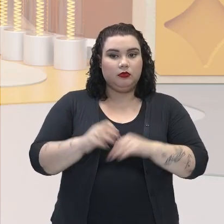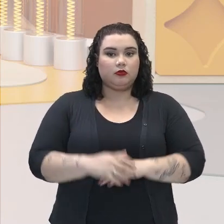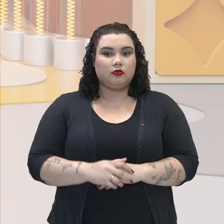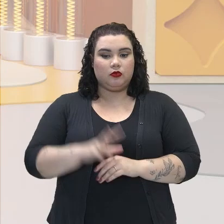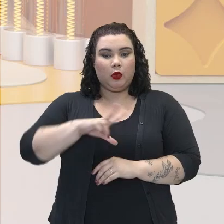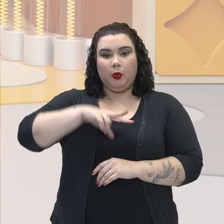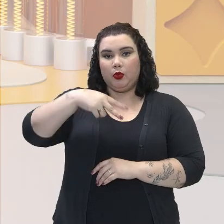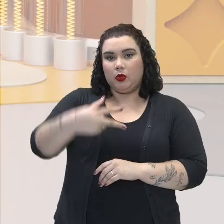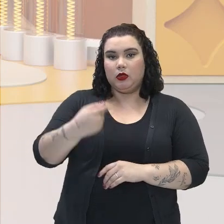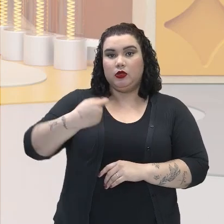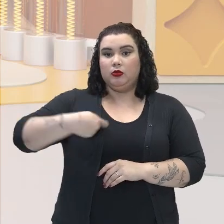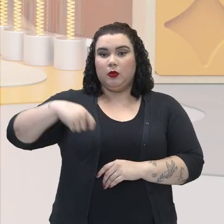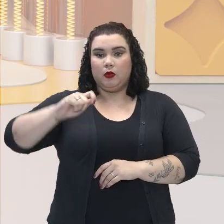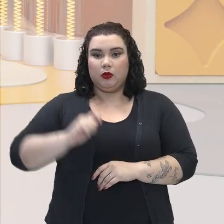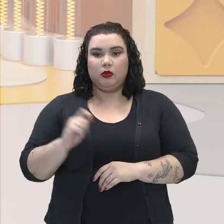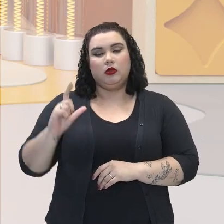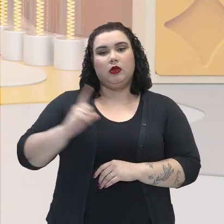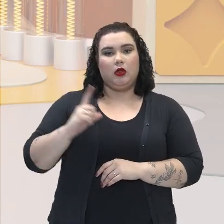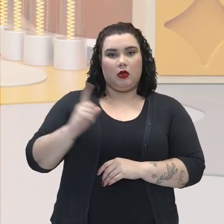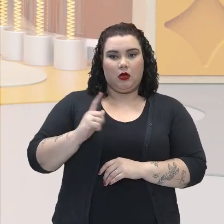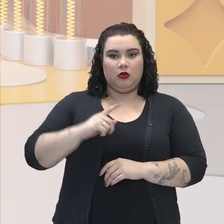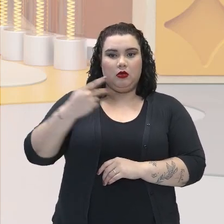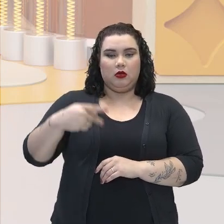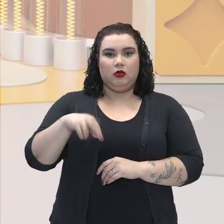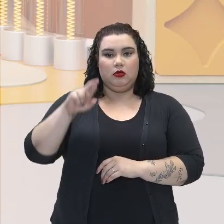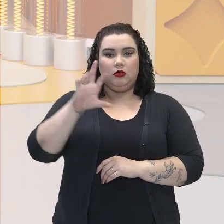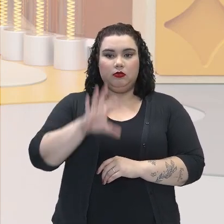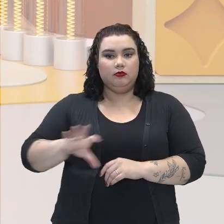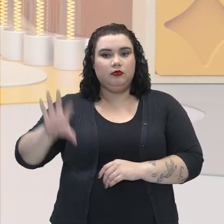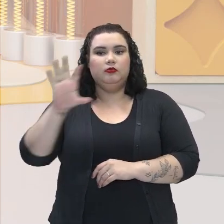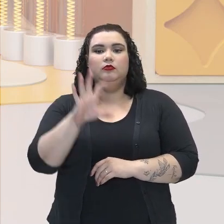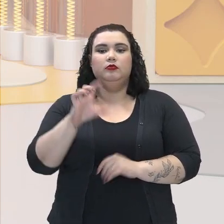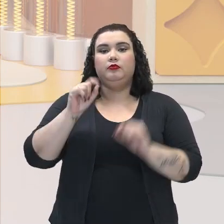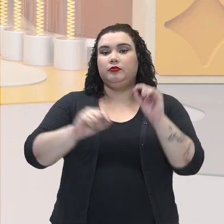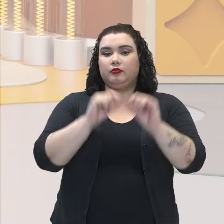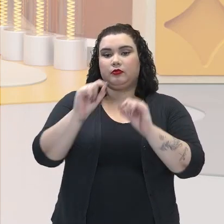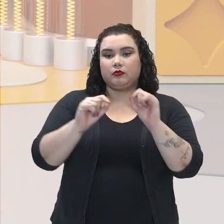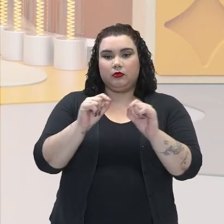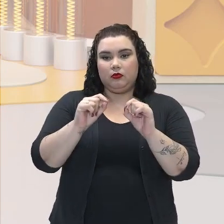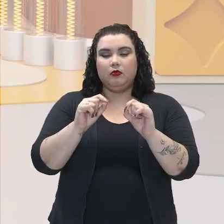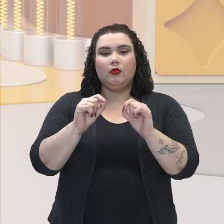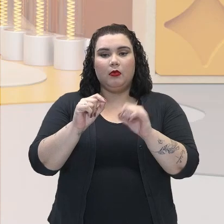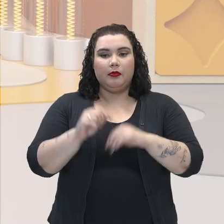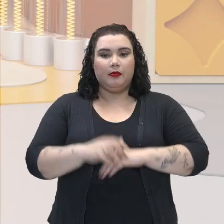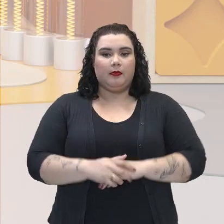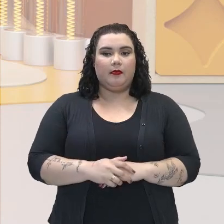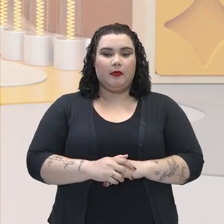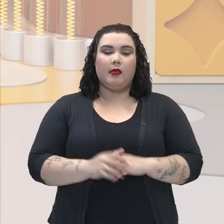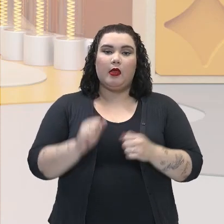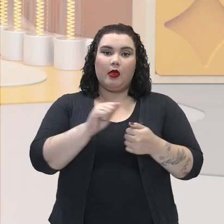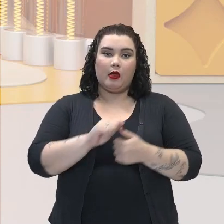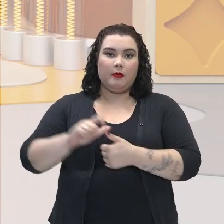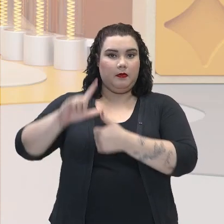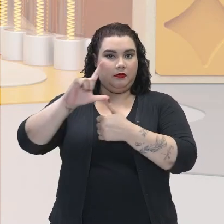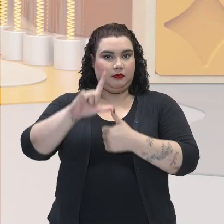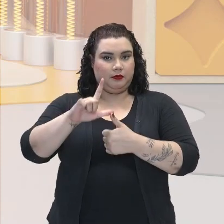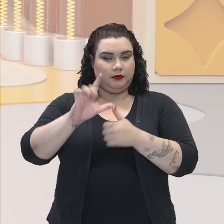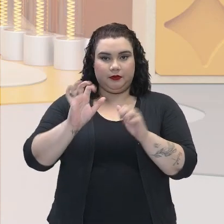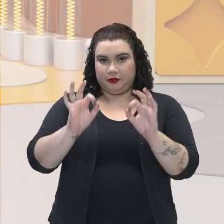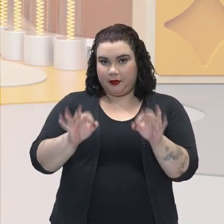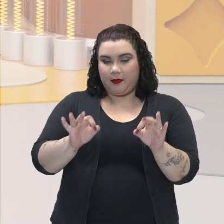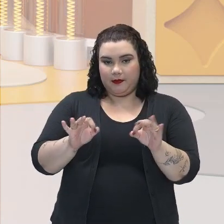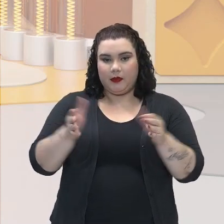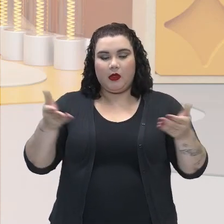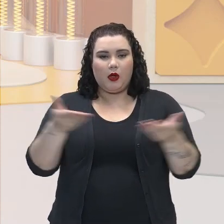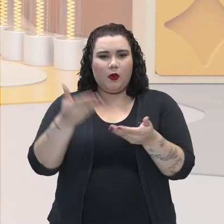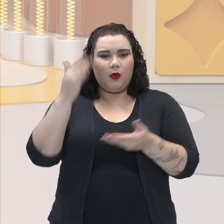e espanhola realizada nessa região aqui, onde que nós denominamos de América Latina. Vamos entender